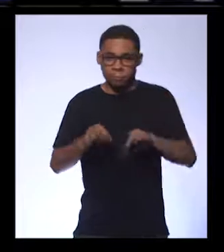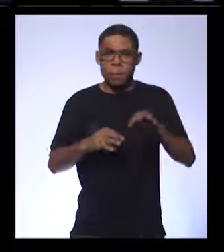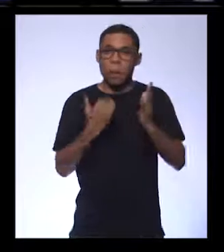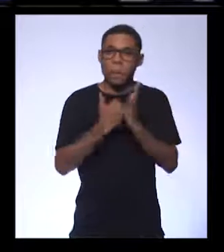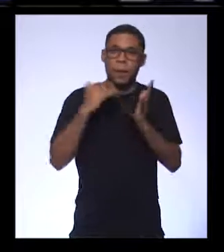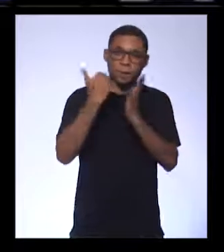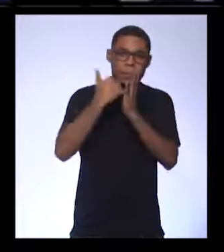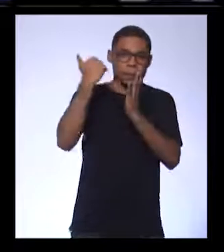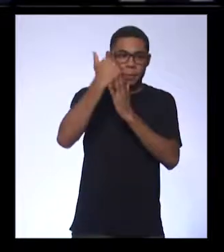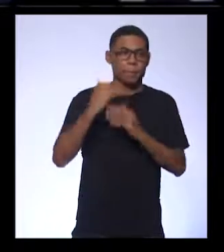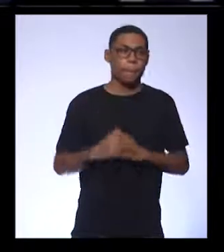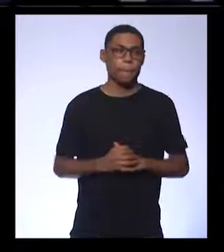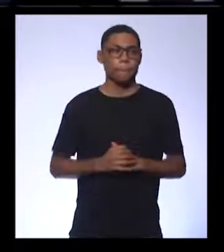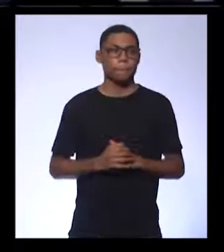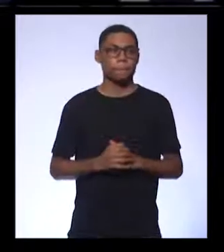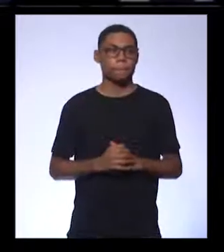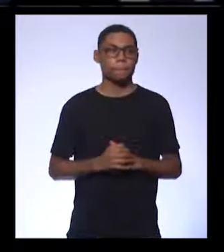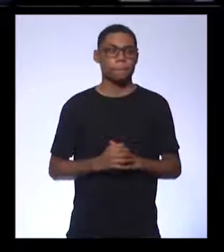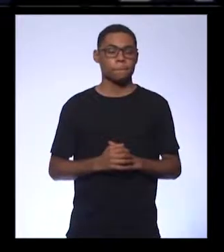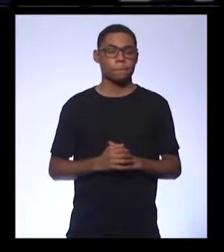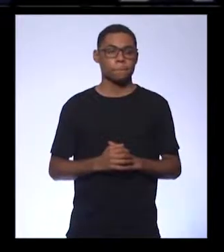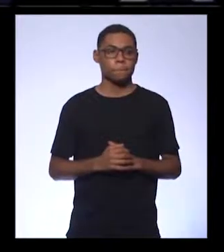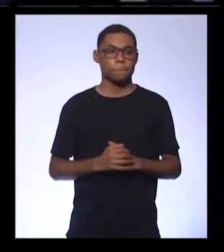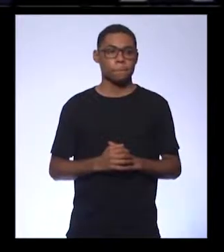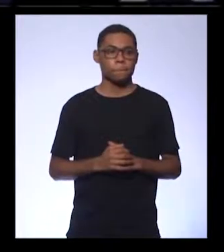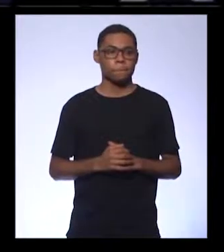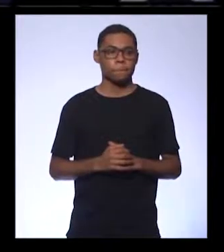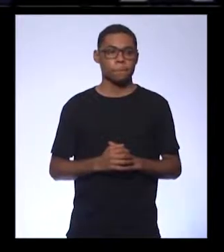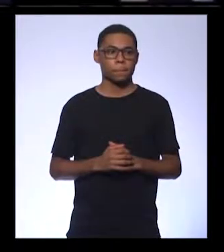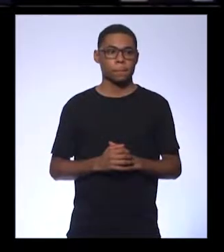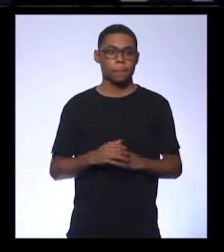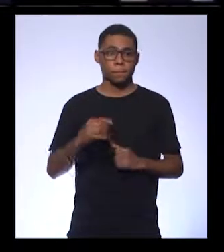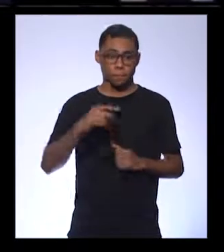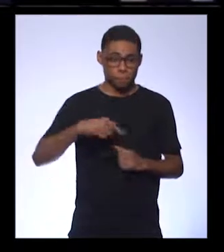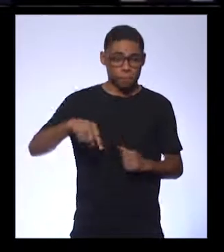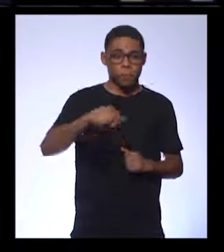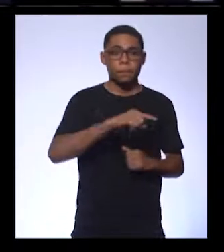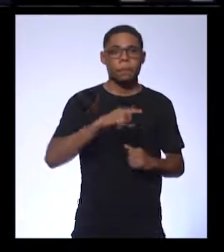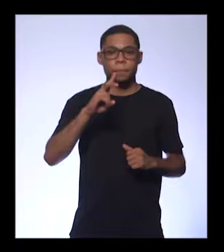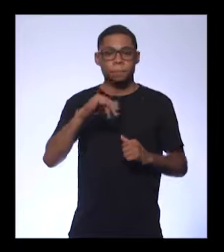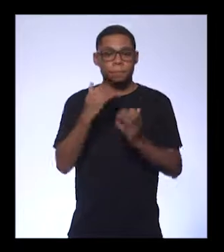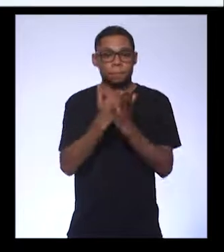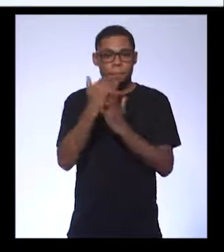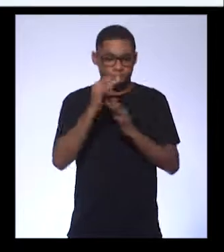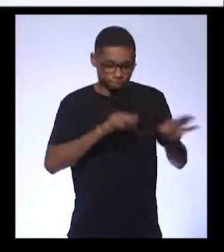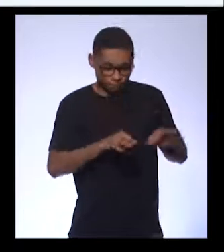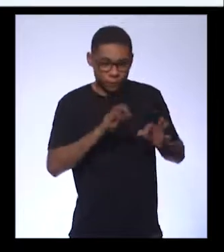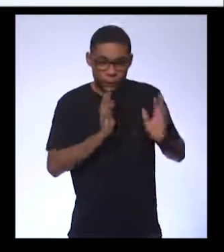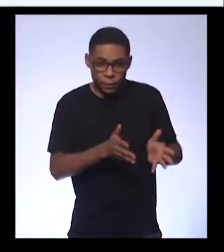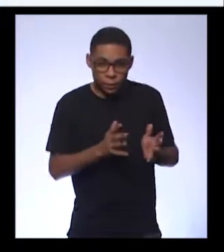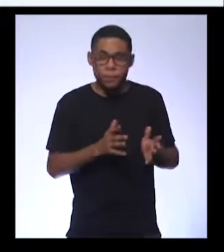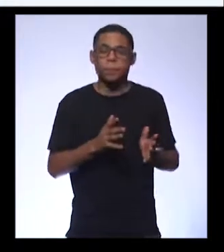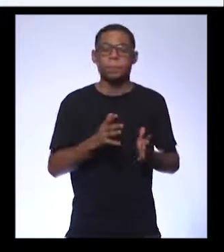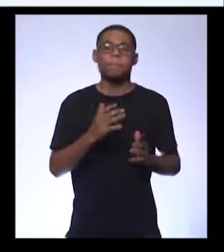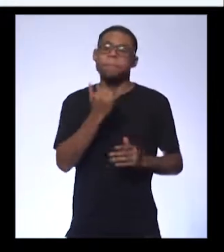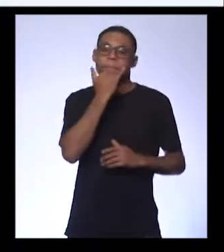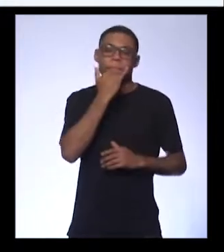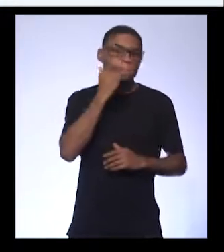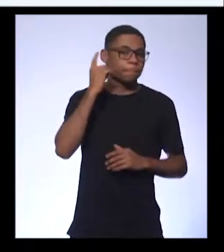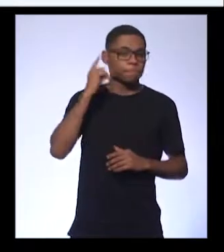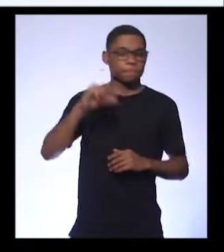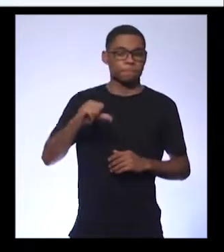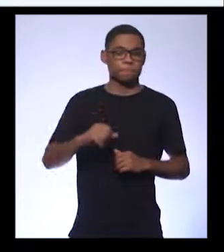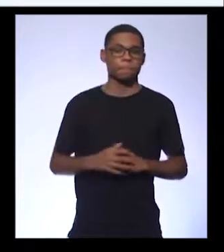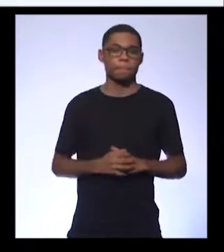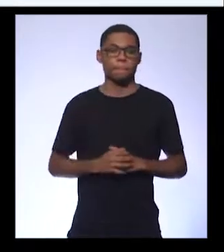passa os suportes não convencionais, e a gente passa depois pelo fazer. Técnico, passa depois da sala de